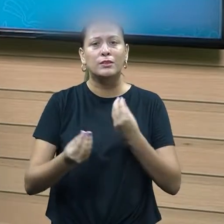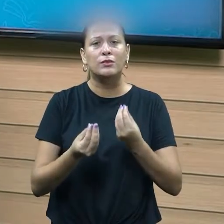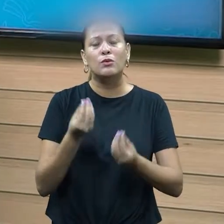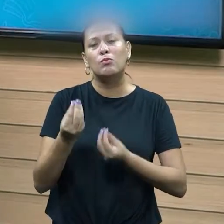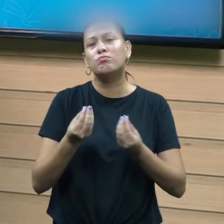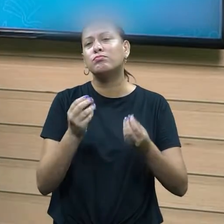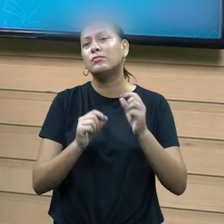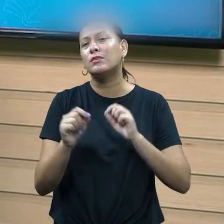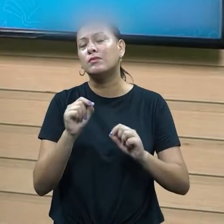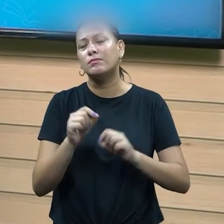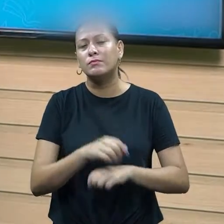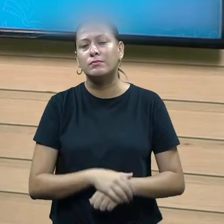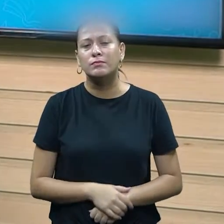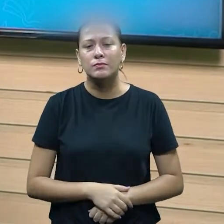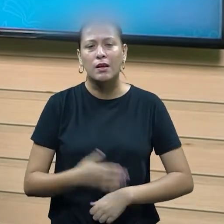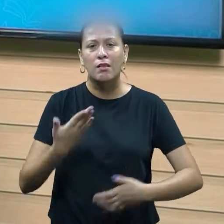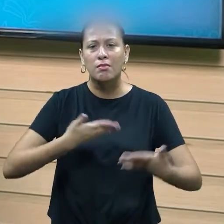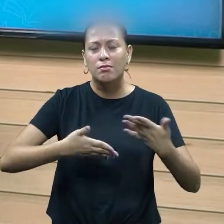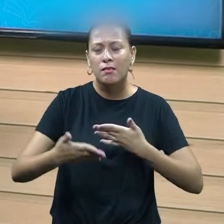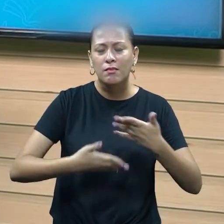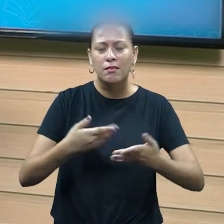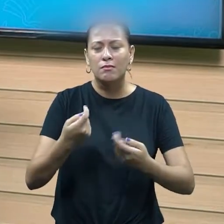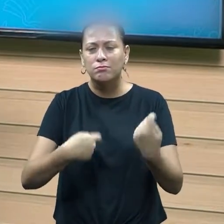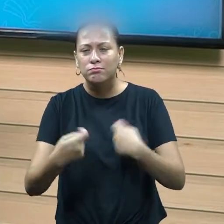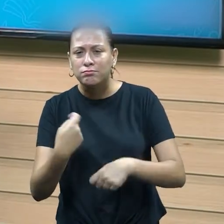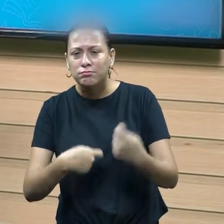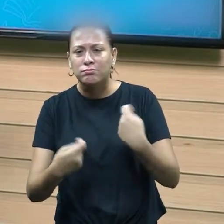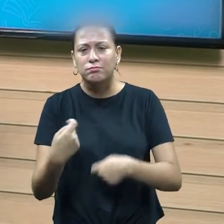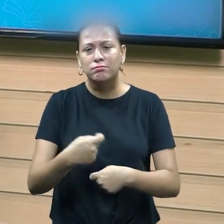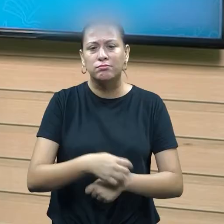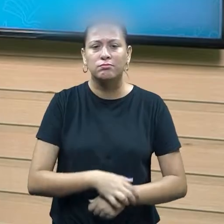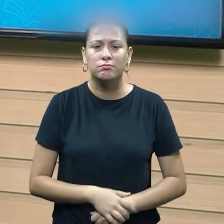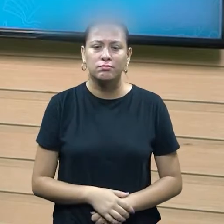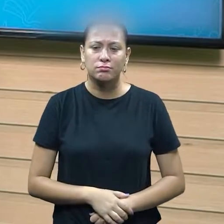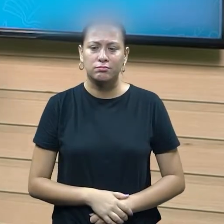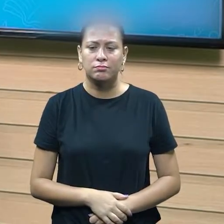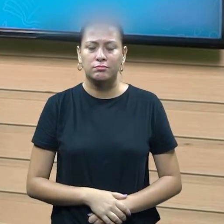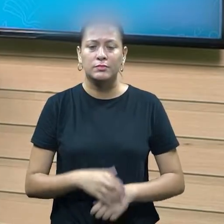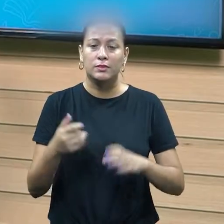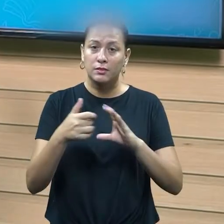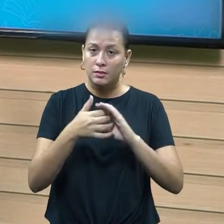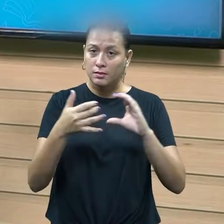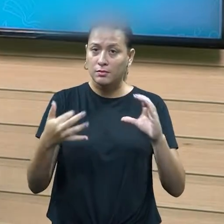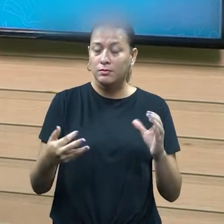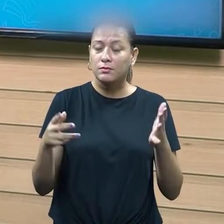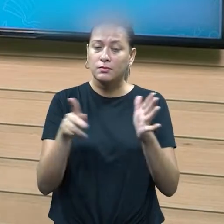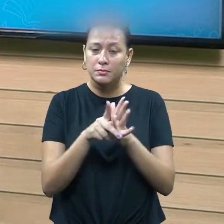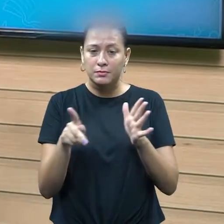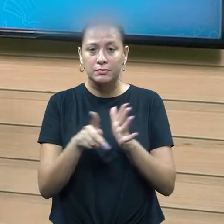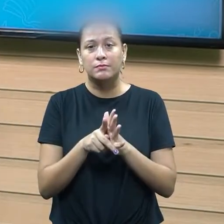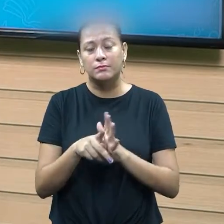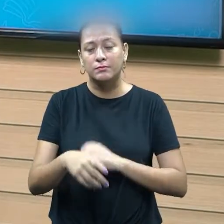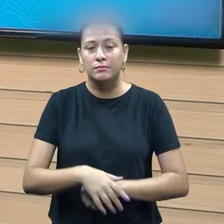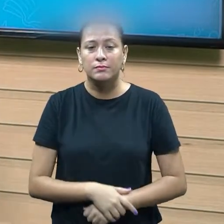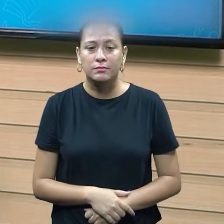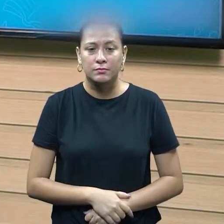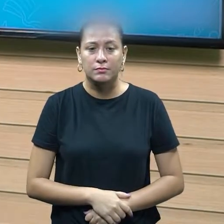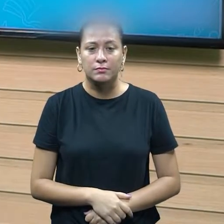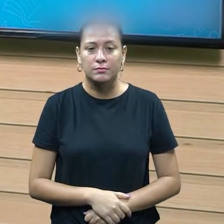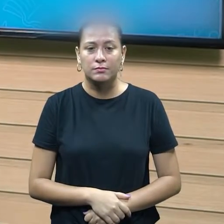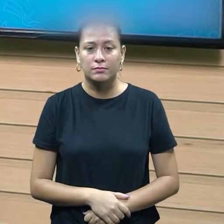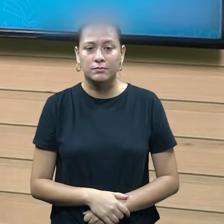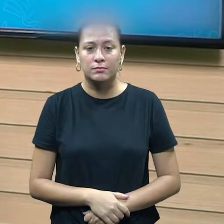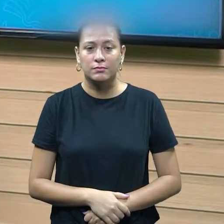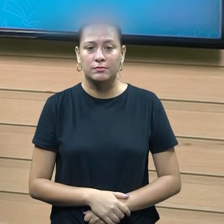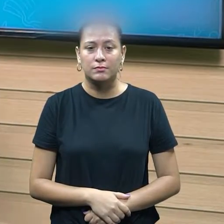questão da flexibilidade, né? E é interessante isso que a gente vai encontrar aqui na fala dele, que é uma das características, né? Que